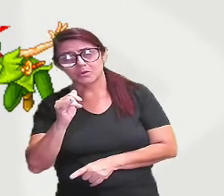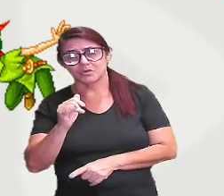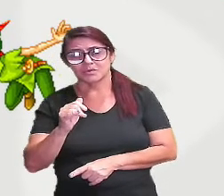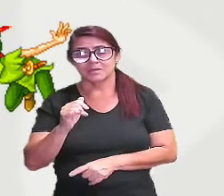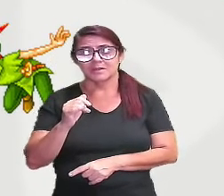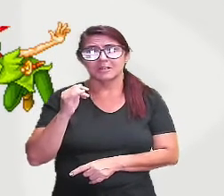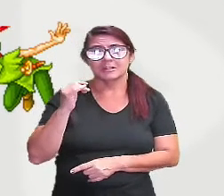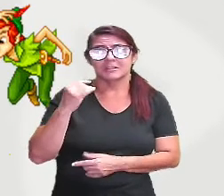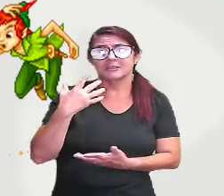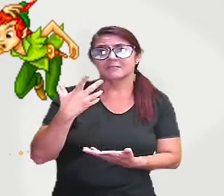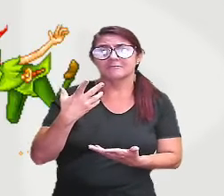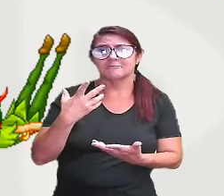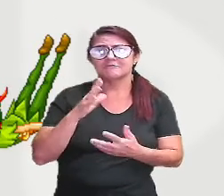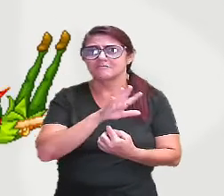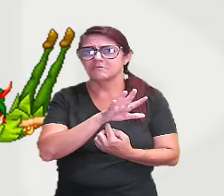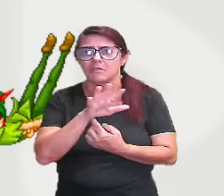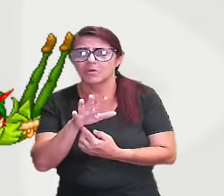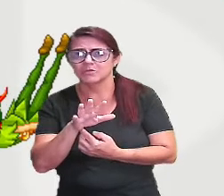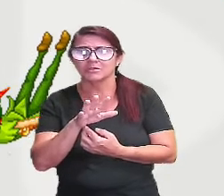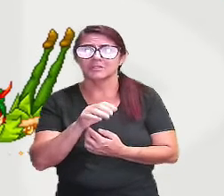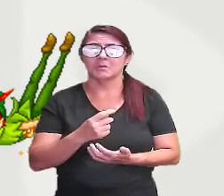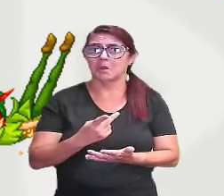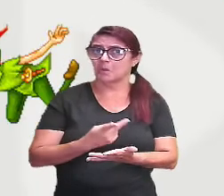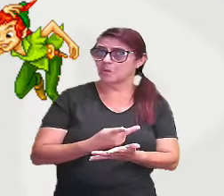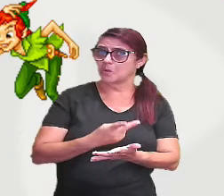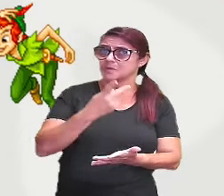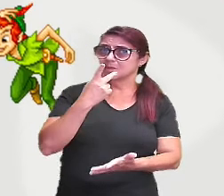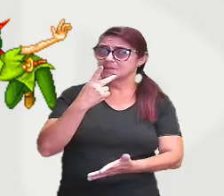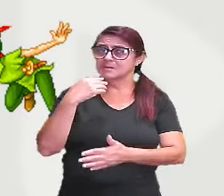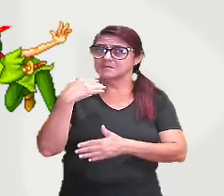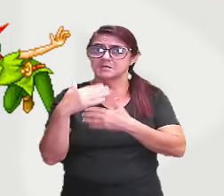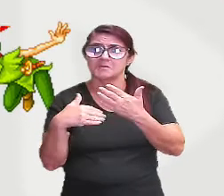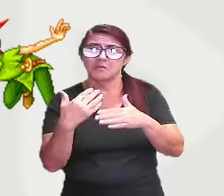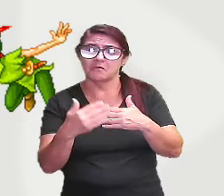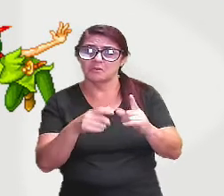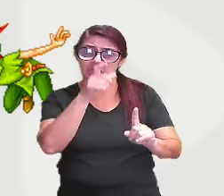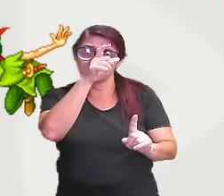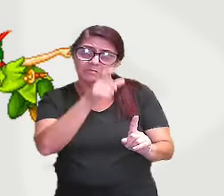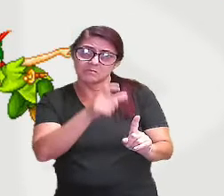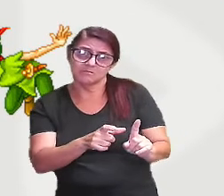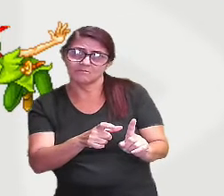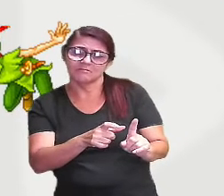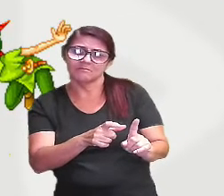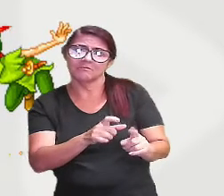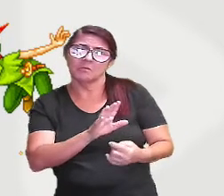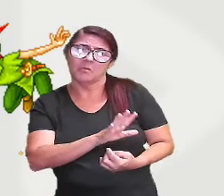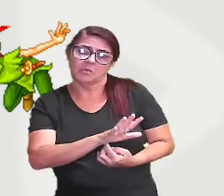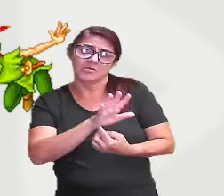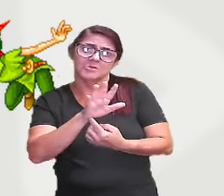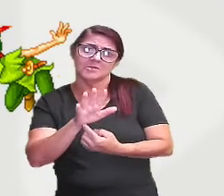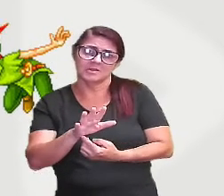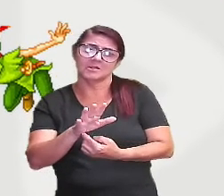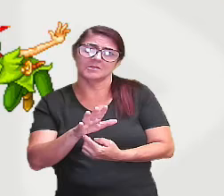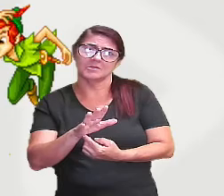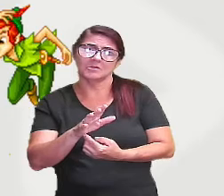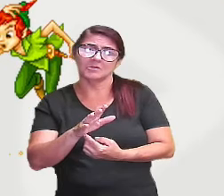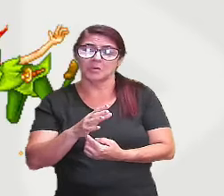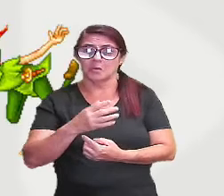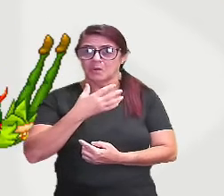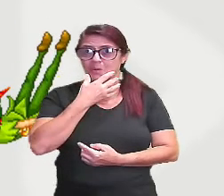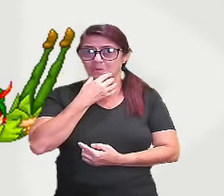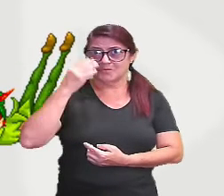é aquele que descreve ações desenvolvidas por um personagem, representado por um valente